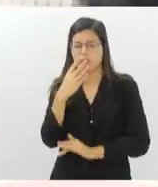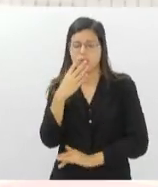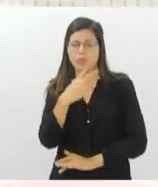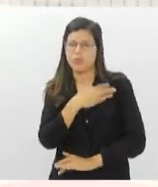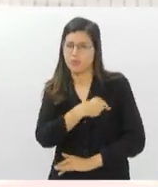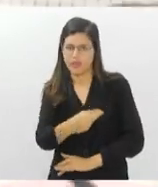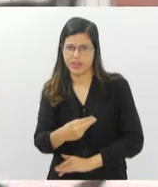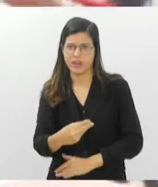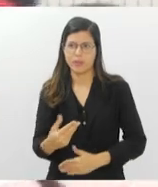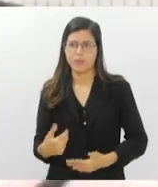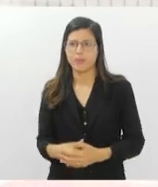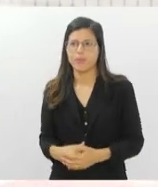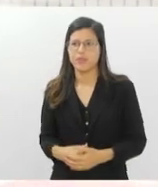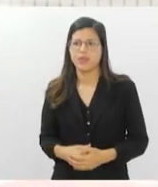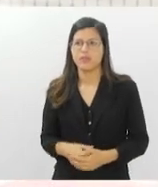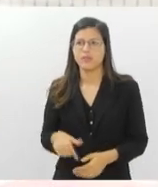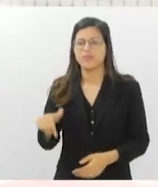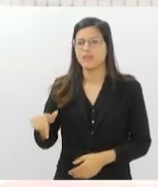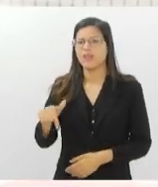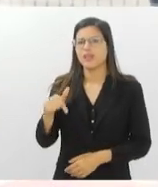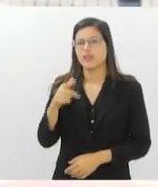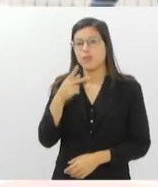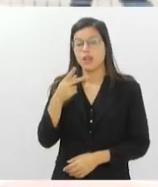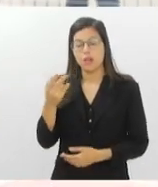falei, Soli é o autor,